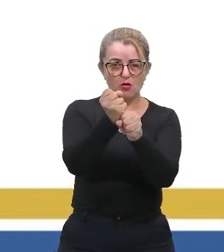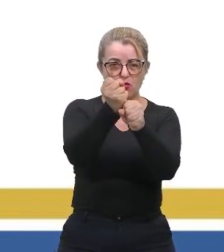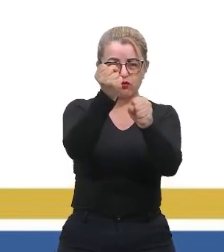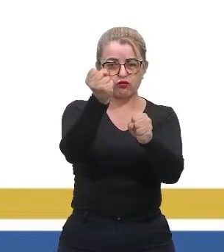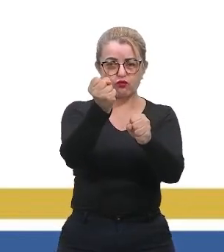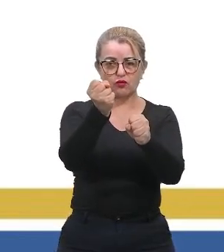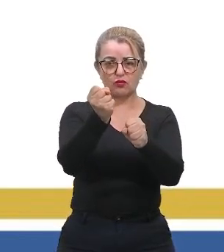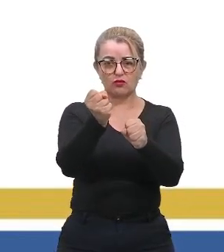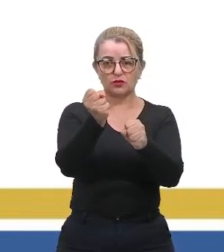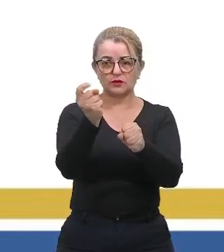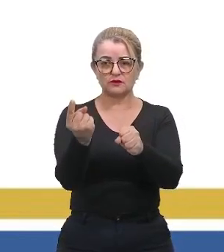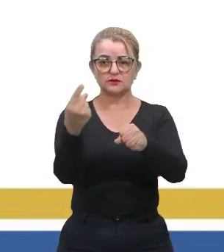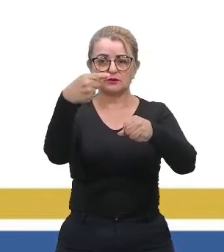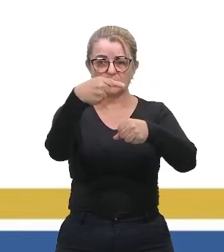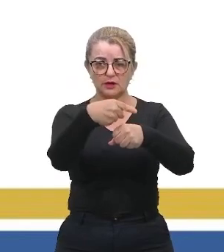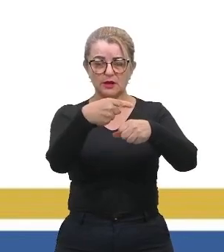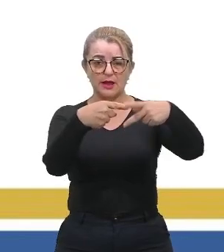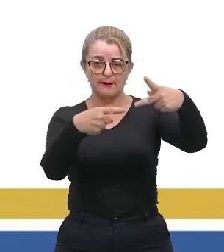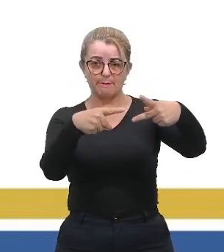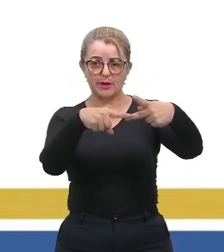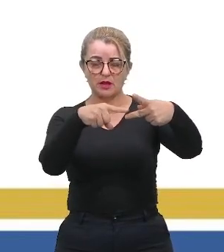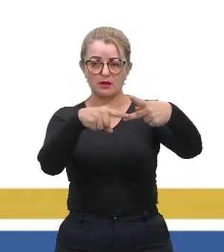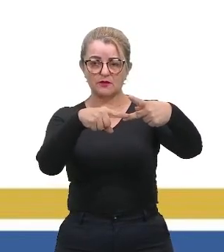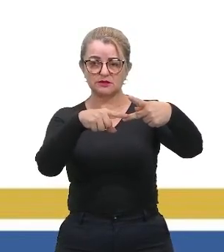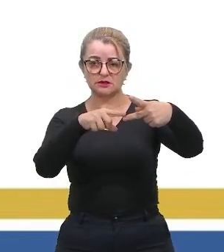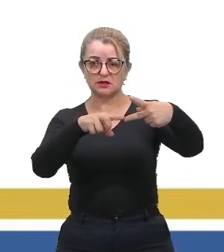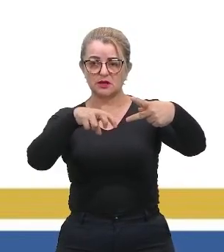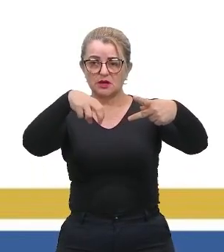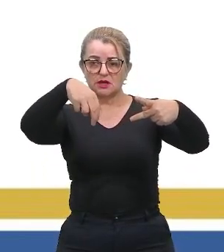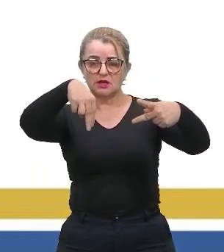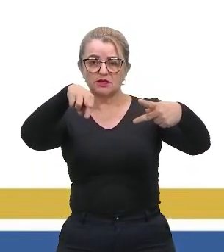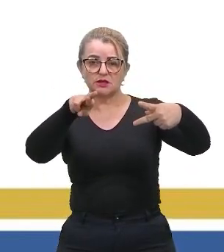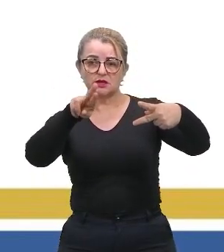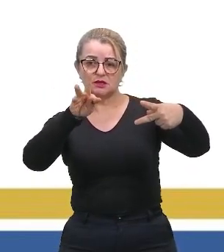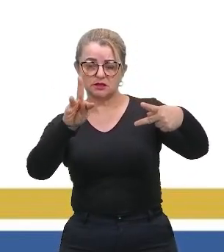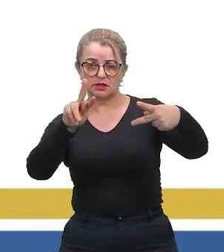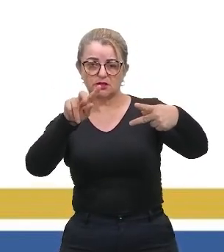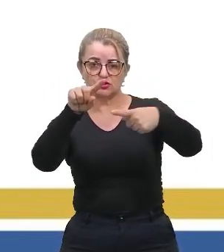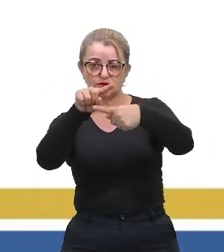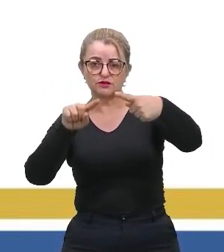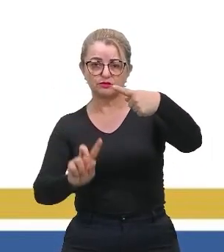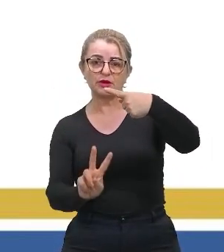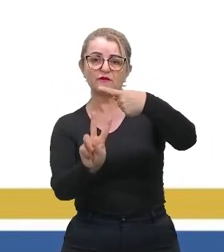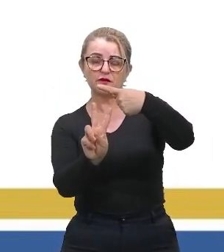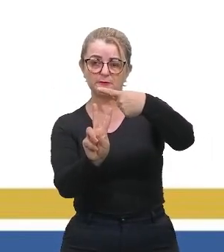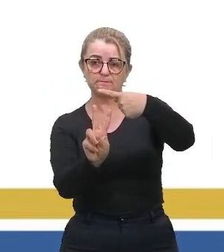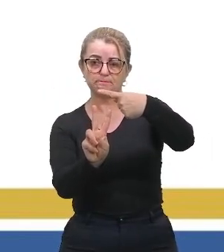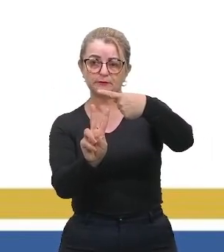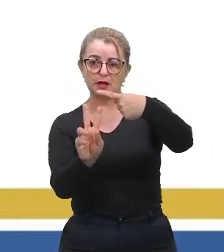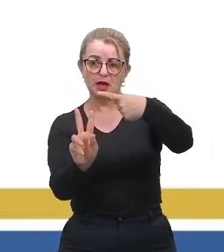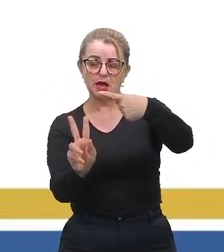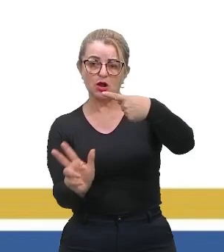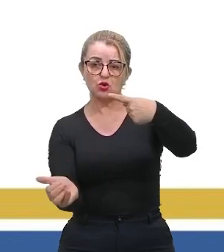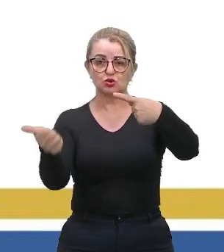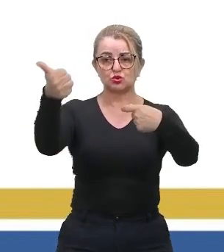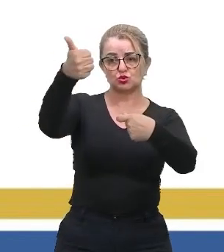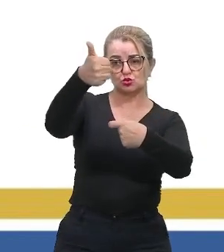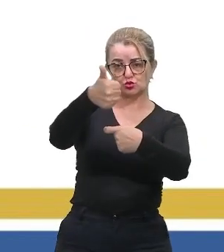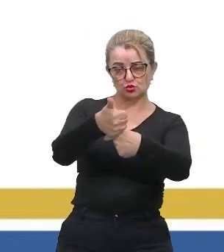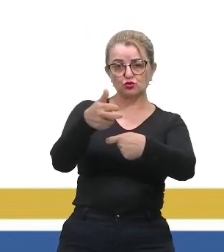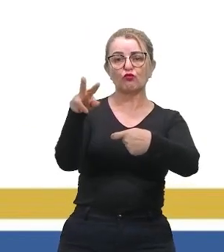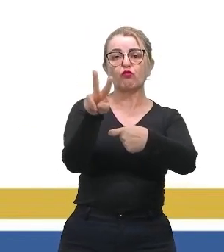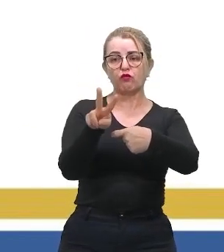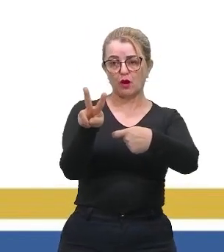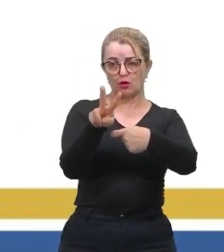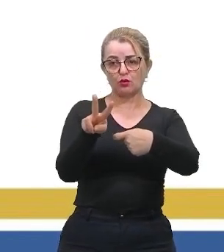passar dividindo o nRT. Aí vai ficar P é igual a nRT dividido para V. Agora é só substituir todos os